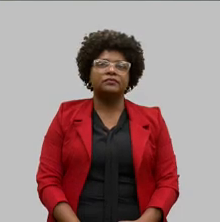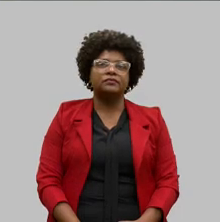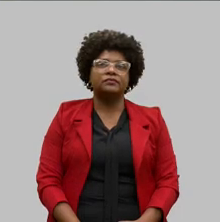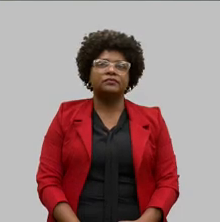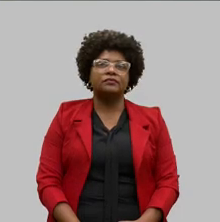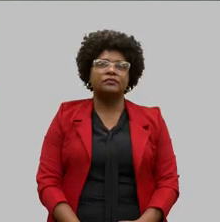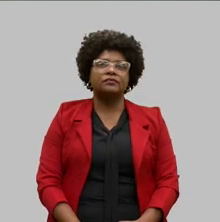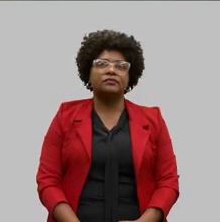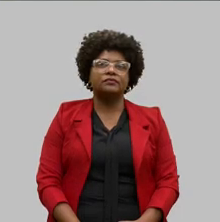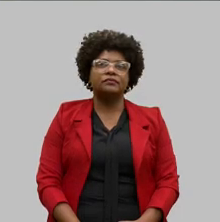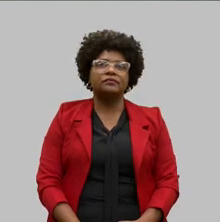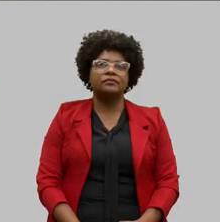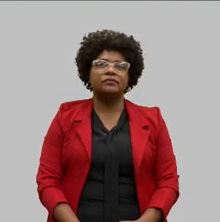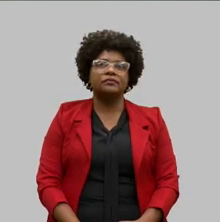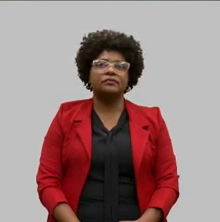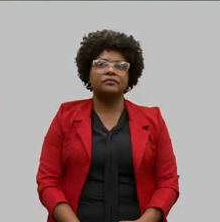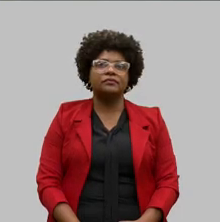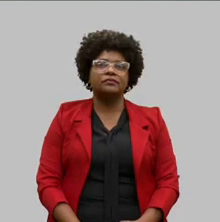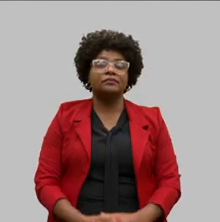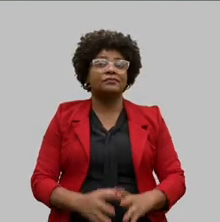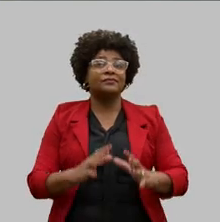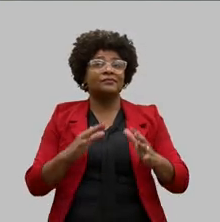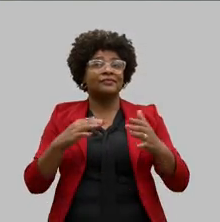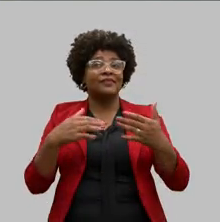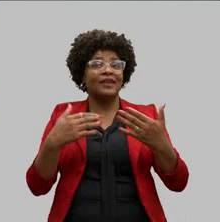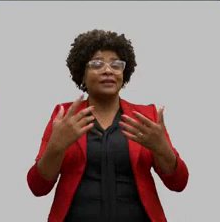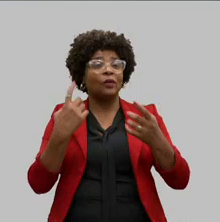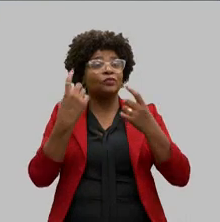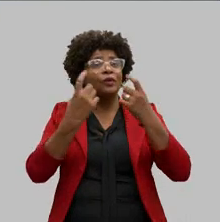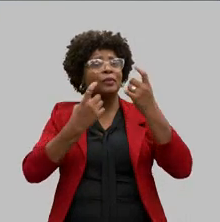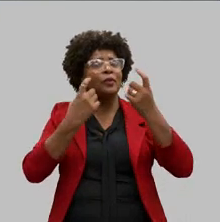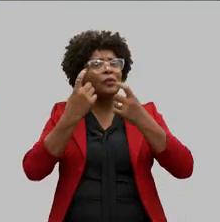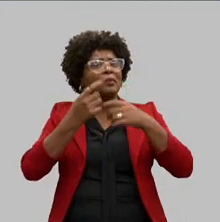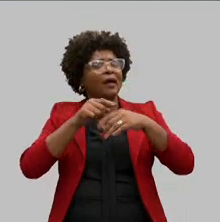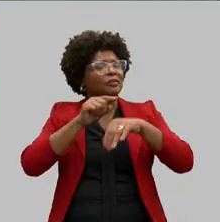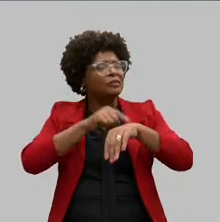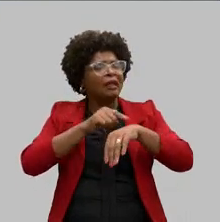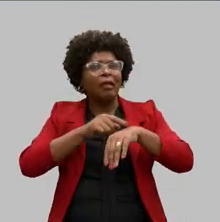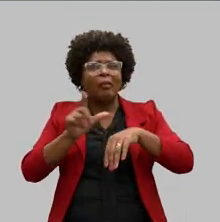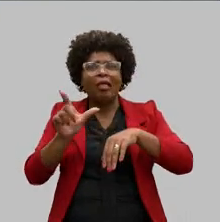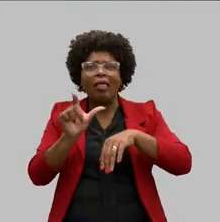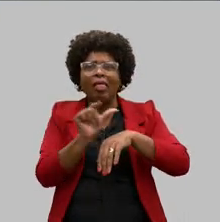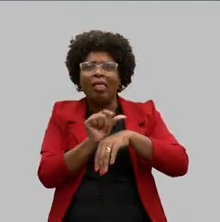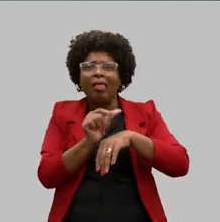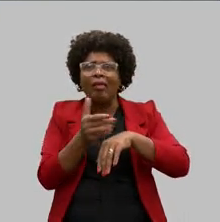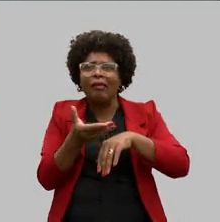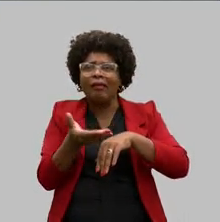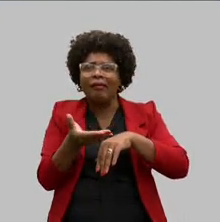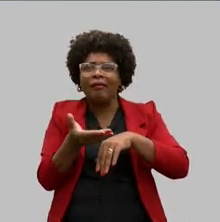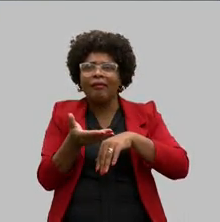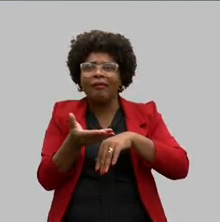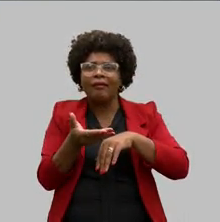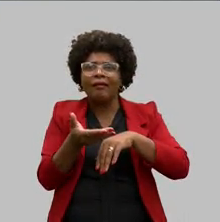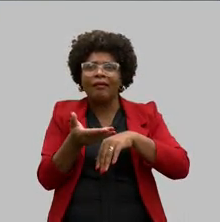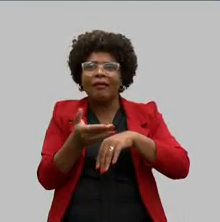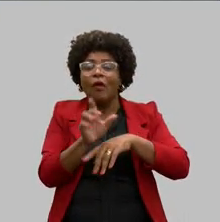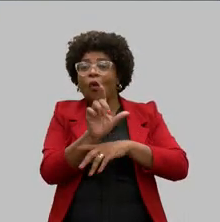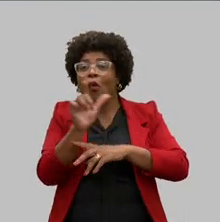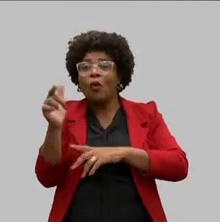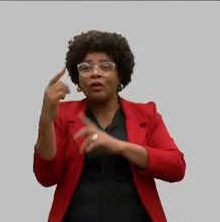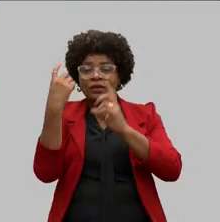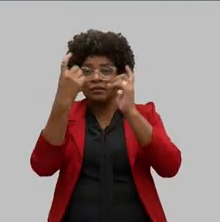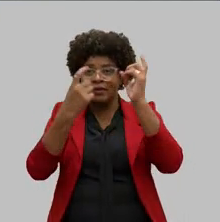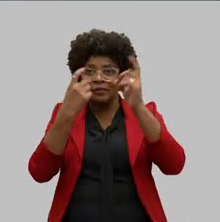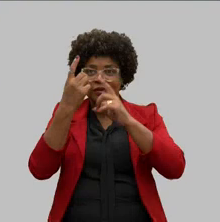eh eu assim eu tô preocupado que o tempo é muito curto eh e outra preocupação minha